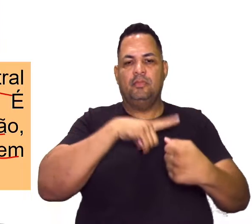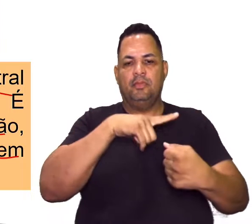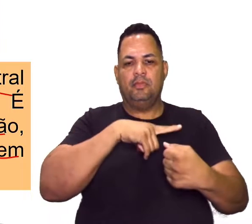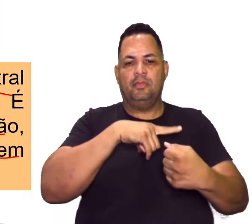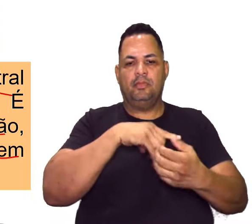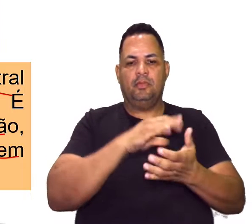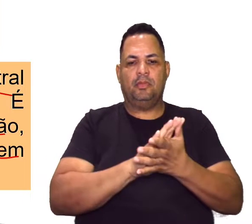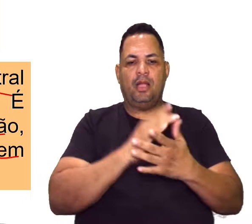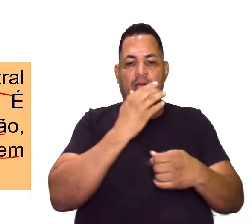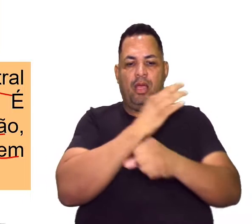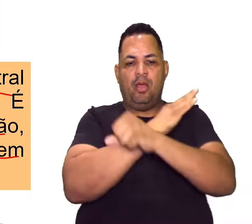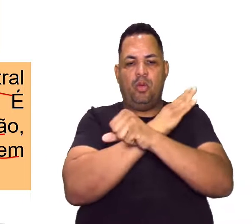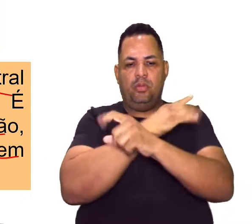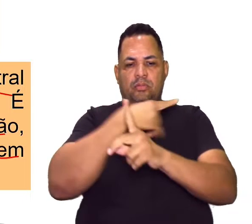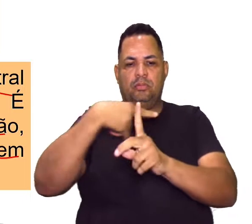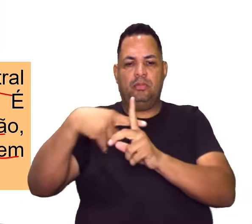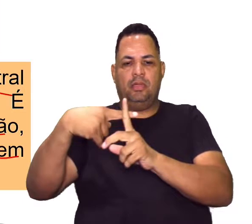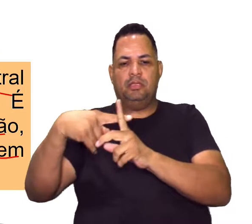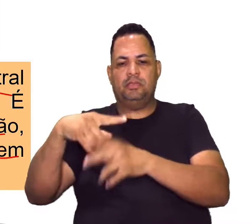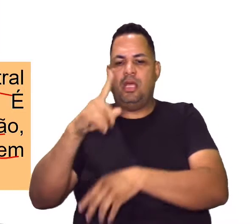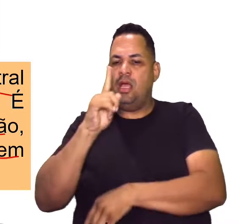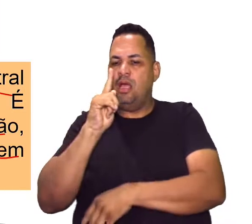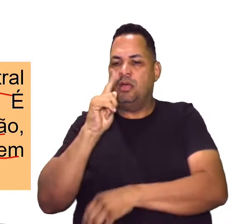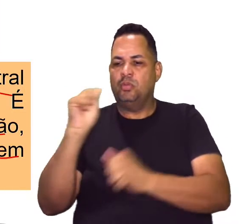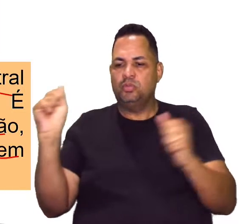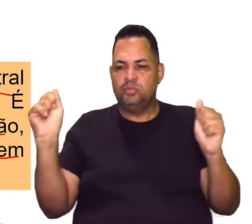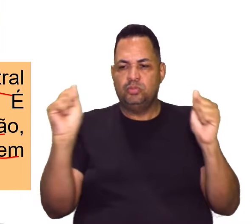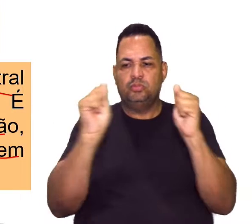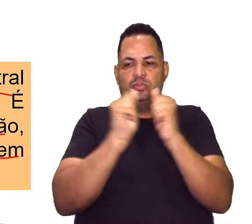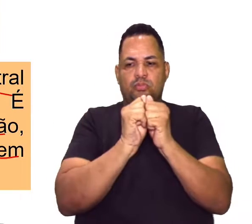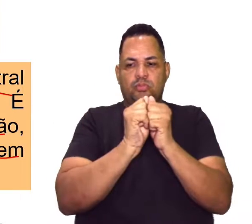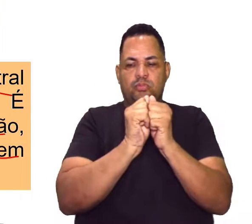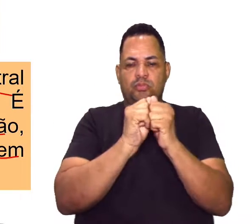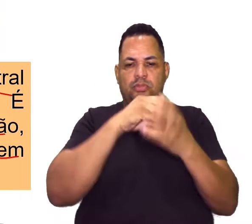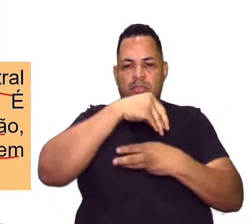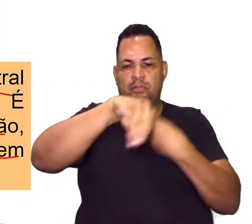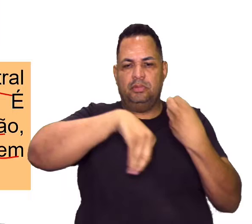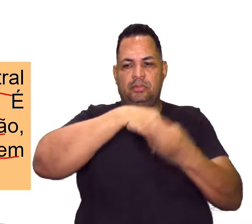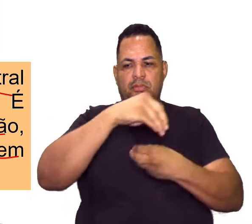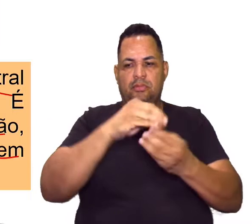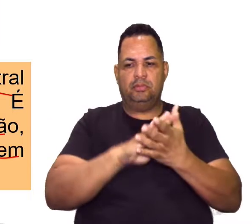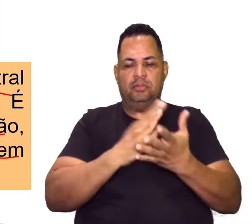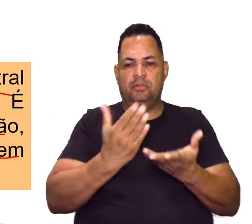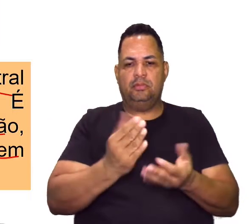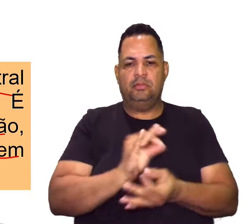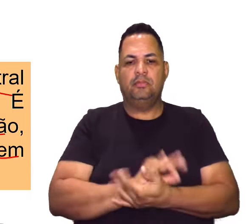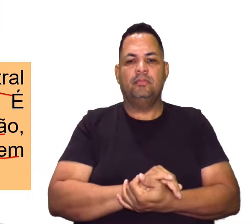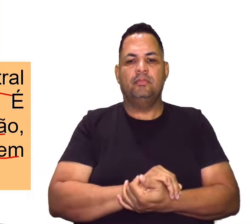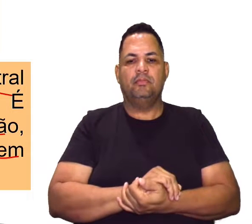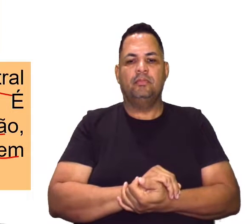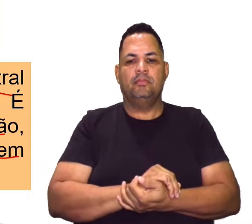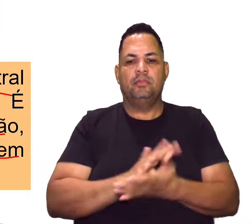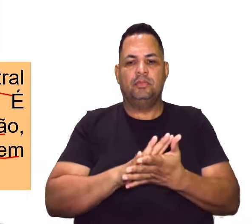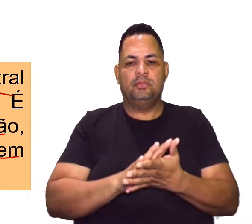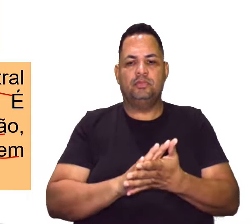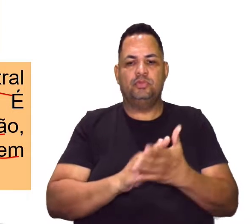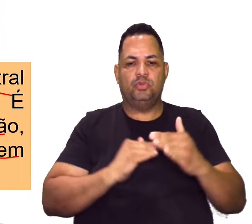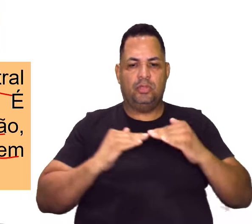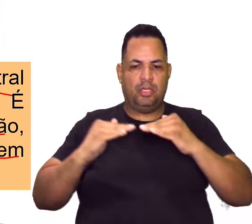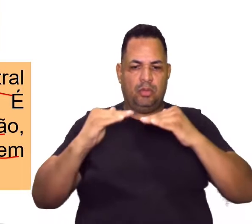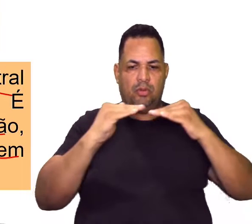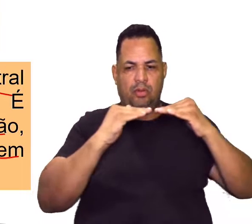soluto, que é o ácido, e o solvente, que é a água, para chegarmos na solução, que é uma mistura homogênea.